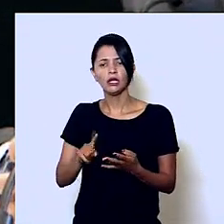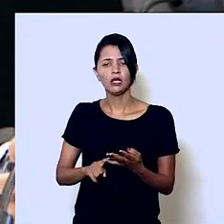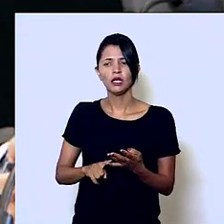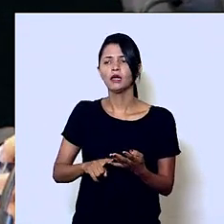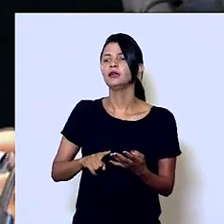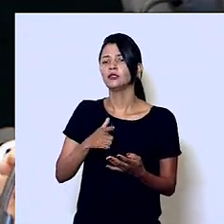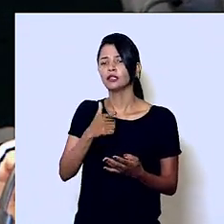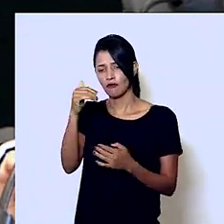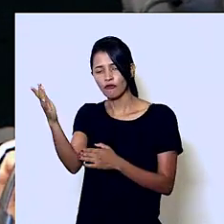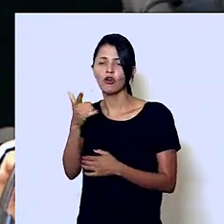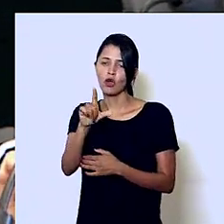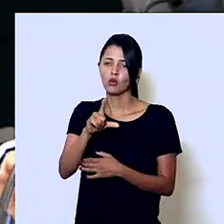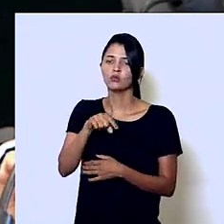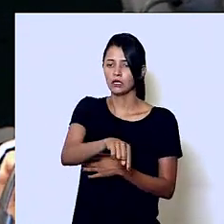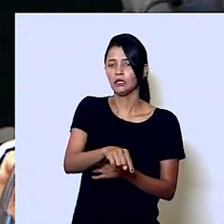os netos. E